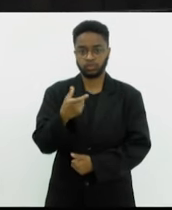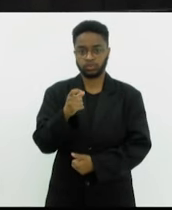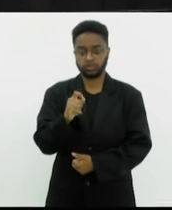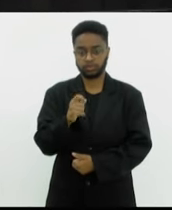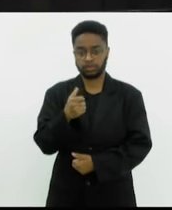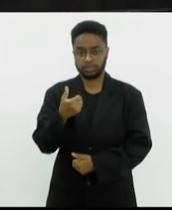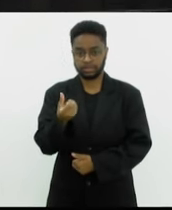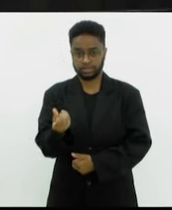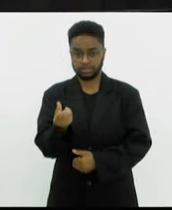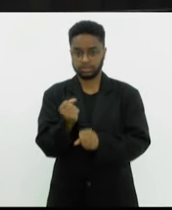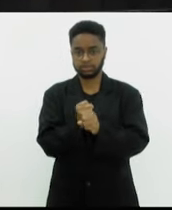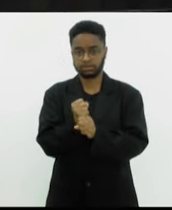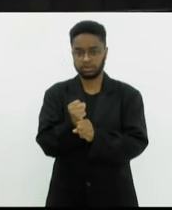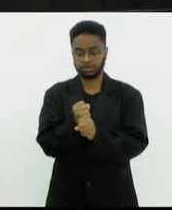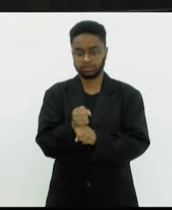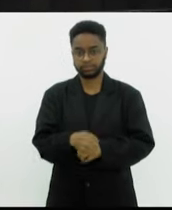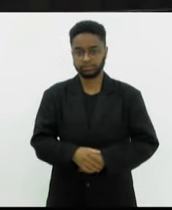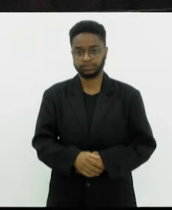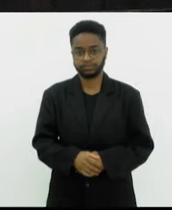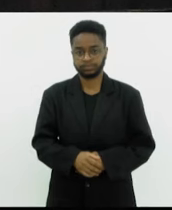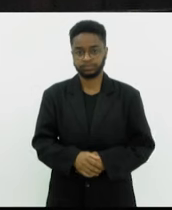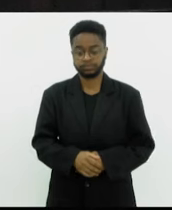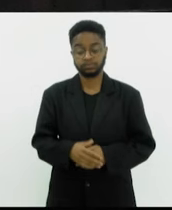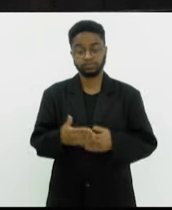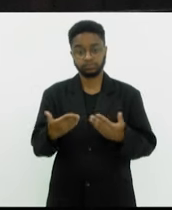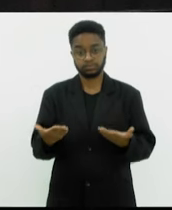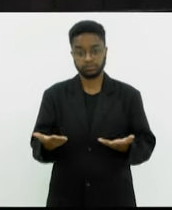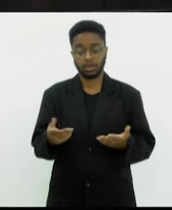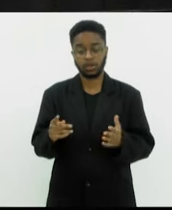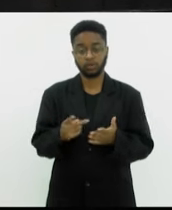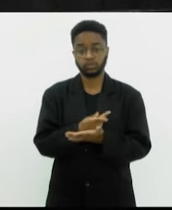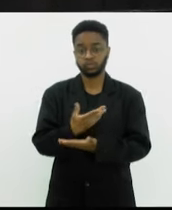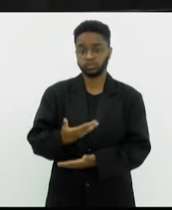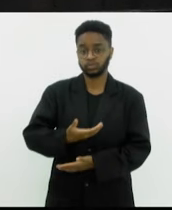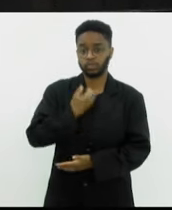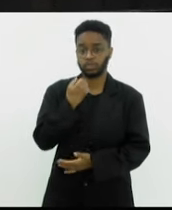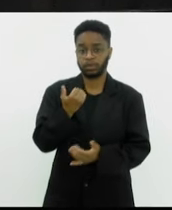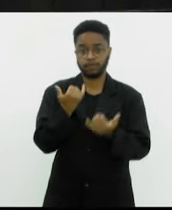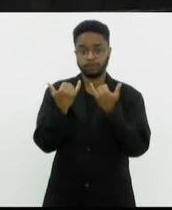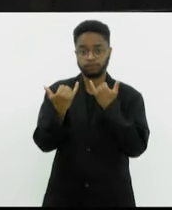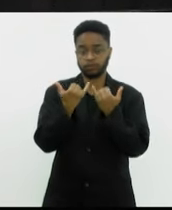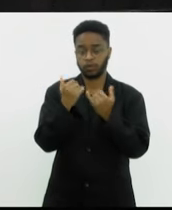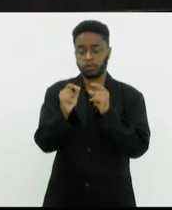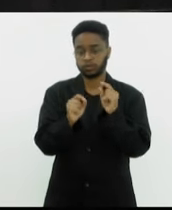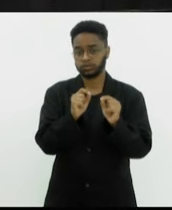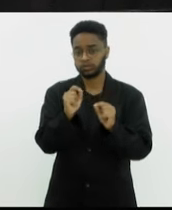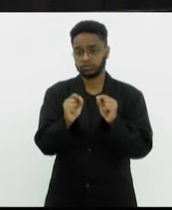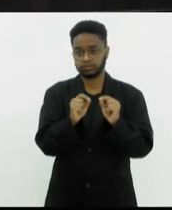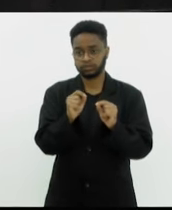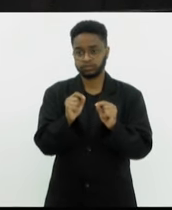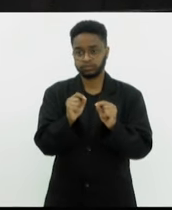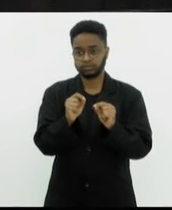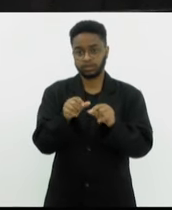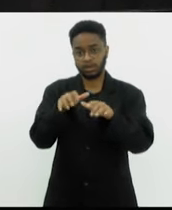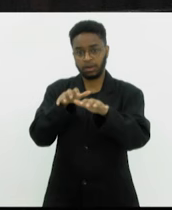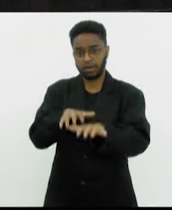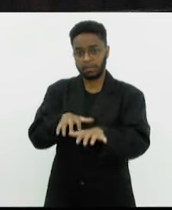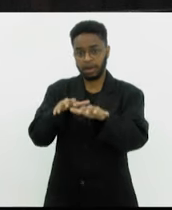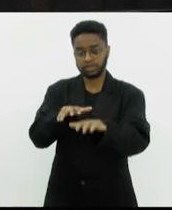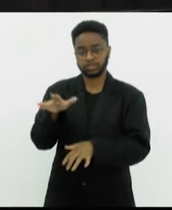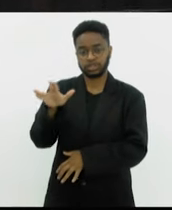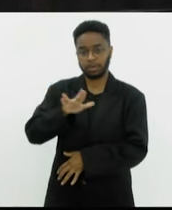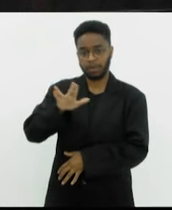existência, e fui surpreendido com a notícia: marcha da